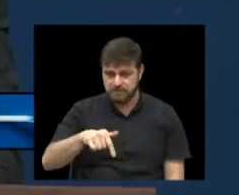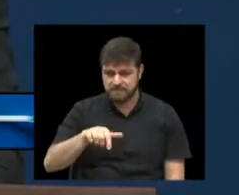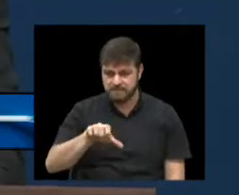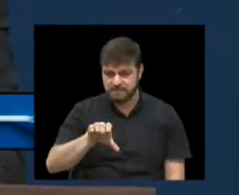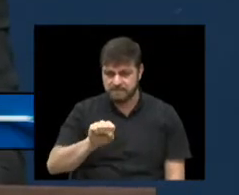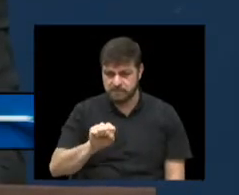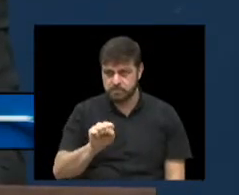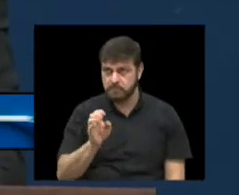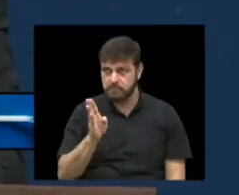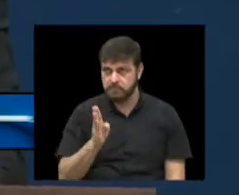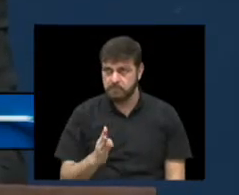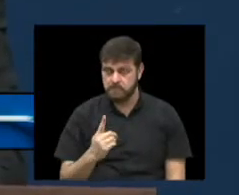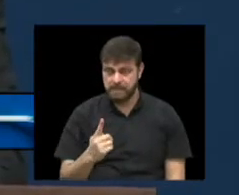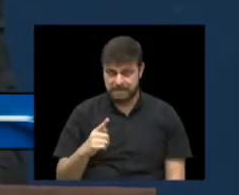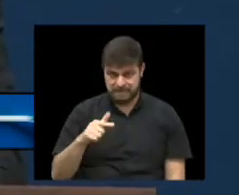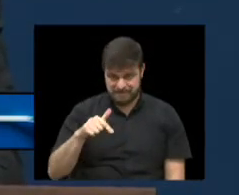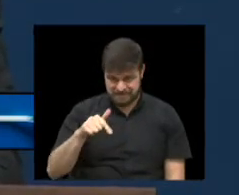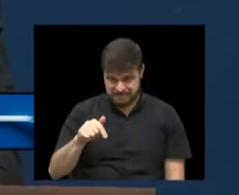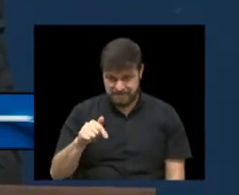número